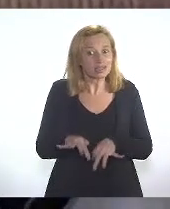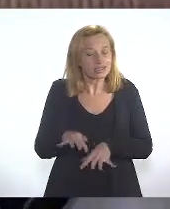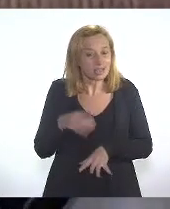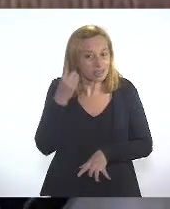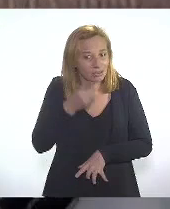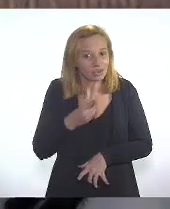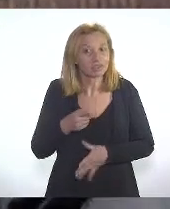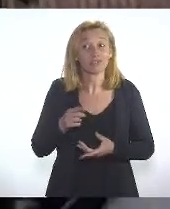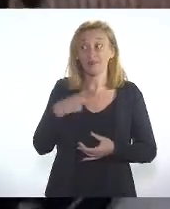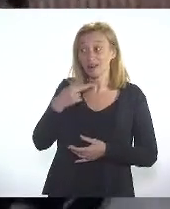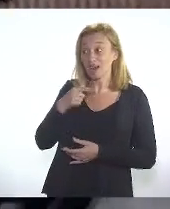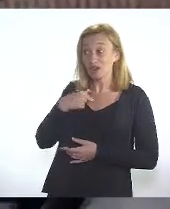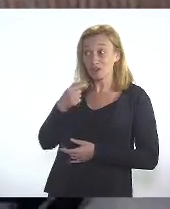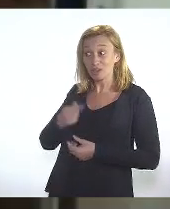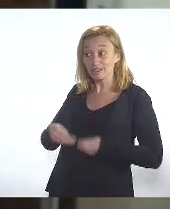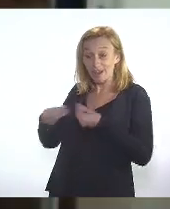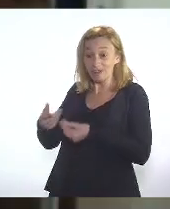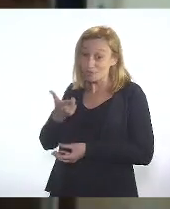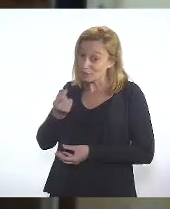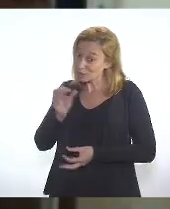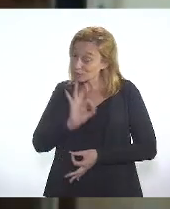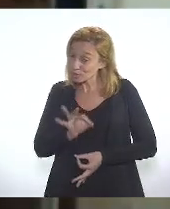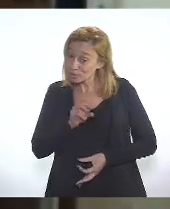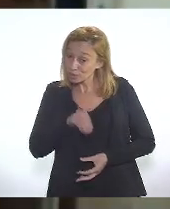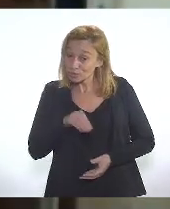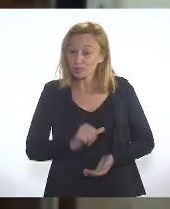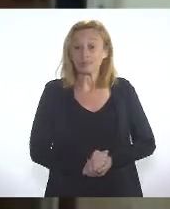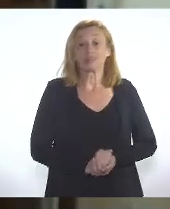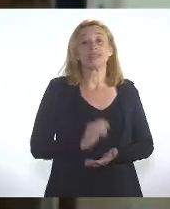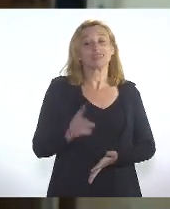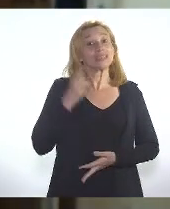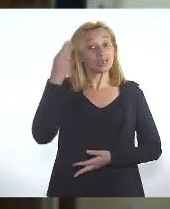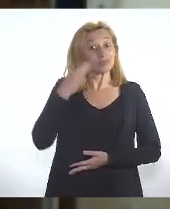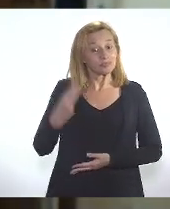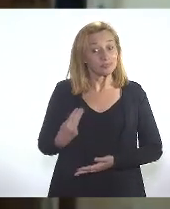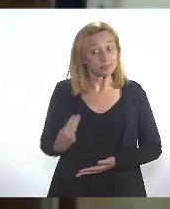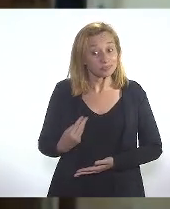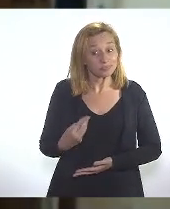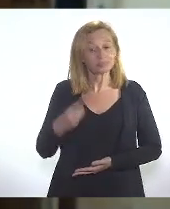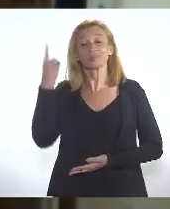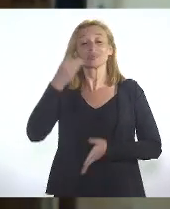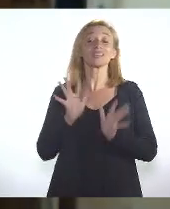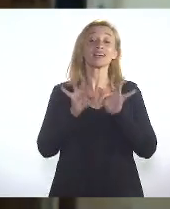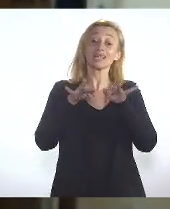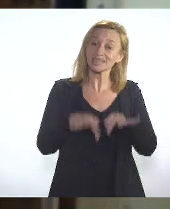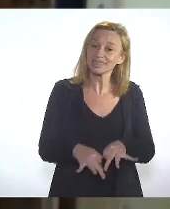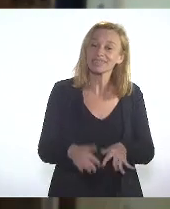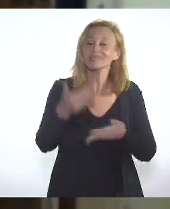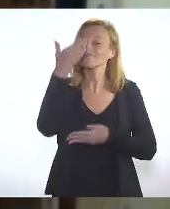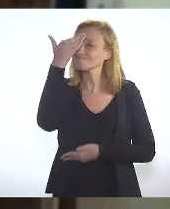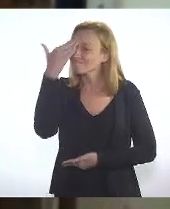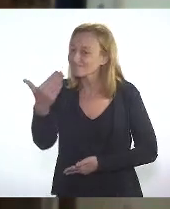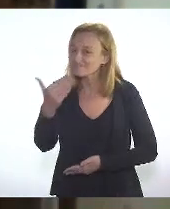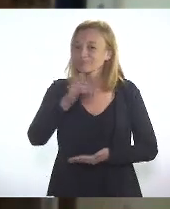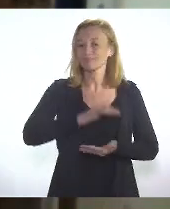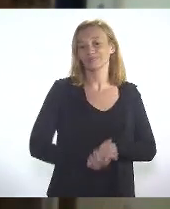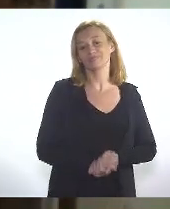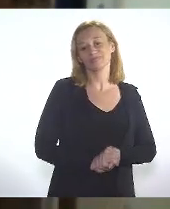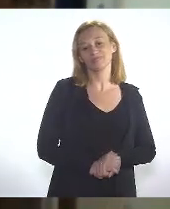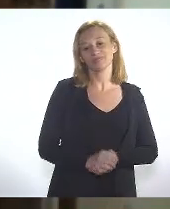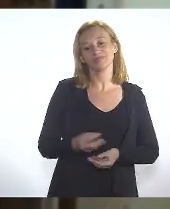estou lhe dando 20 minutos. Então, com isso, deputada Mônica Francisco, concluo. Agradeço da senhora ter